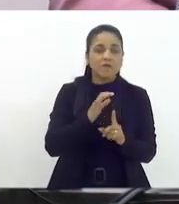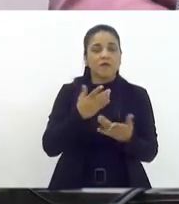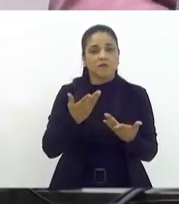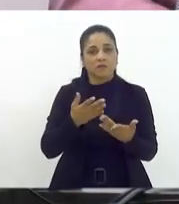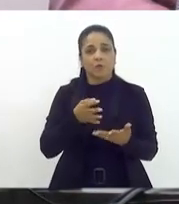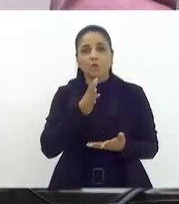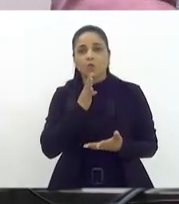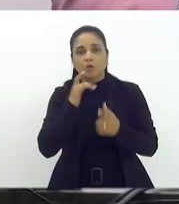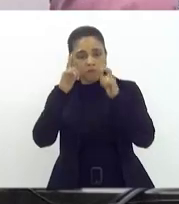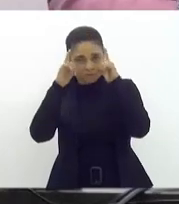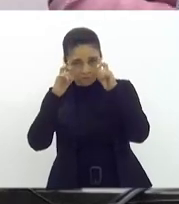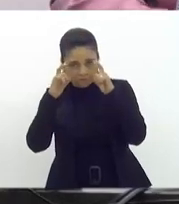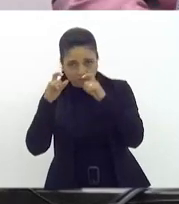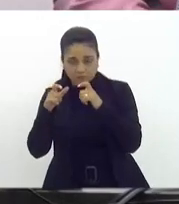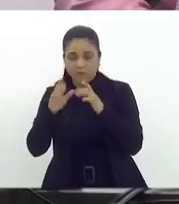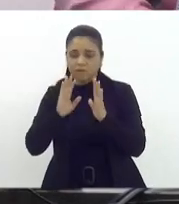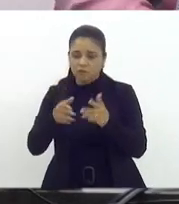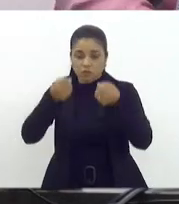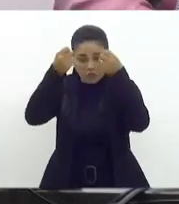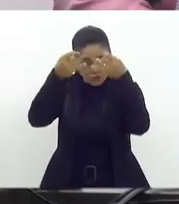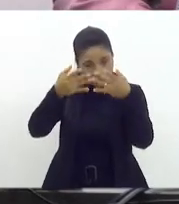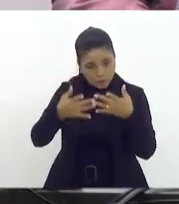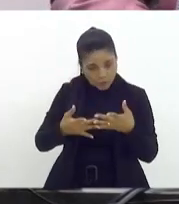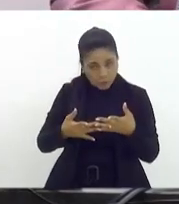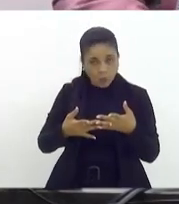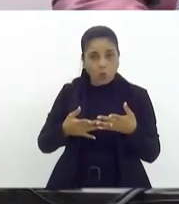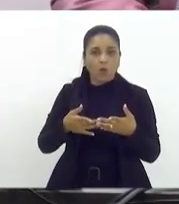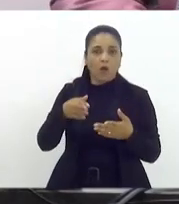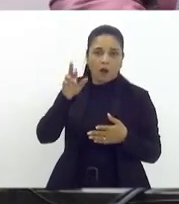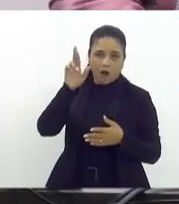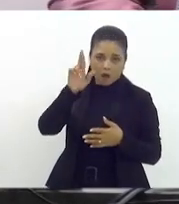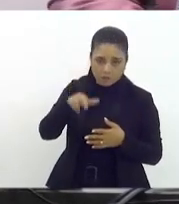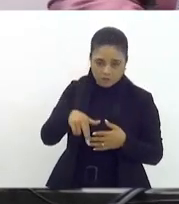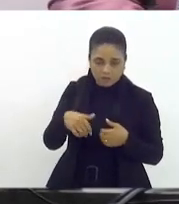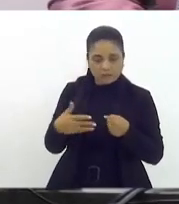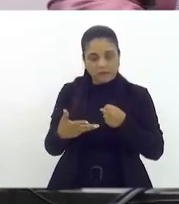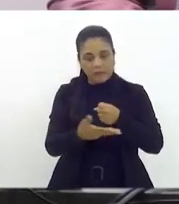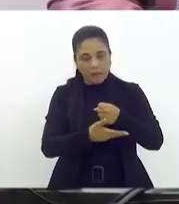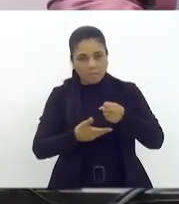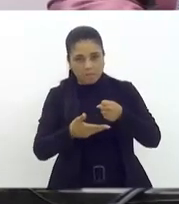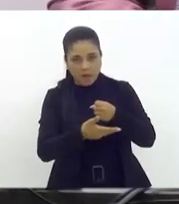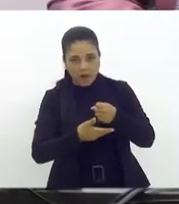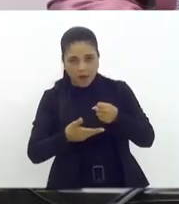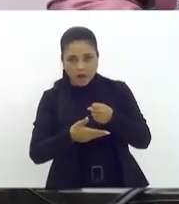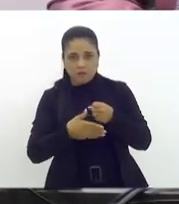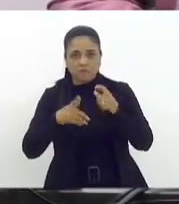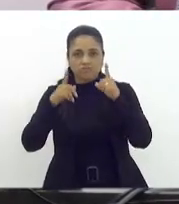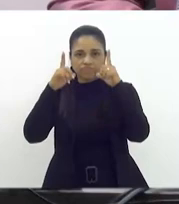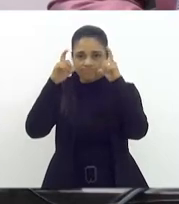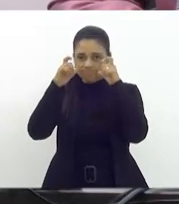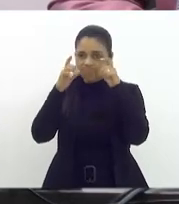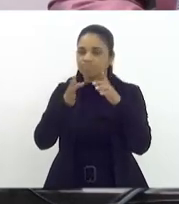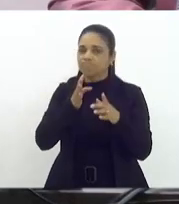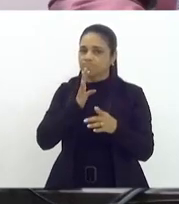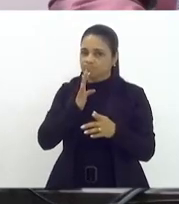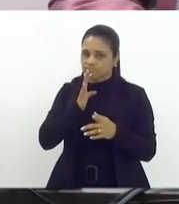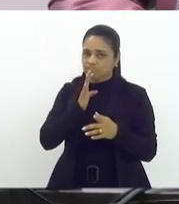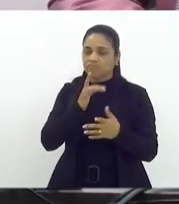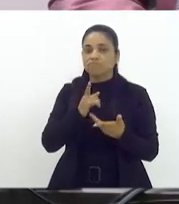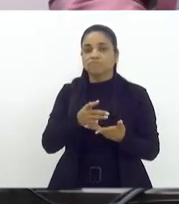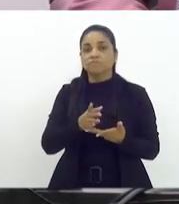já tenha esplanado uma das razões que eu acredito que estejam na base da produção de reconhecimentos inconsistentes